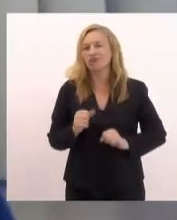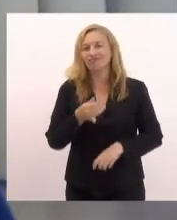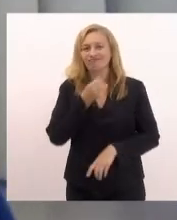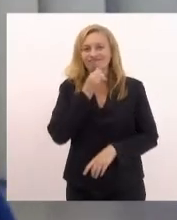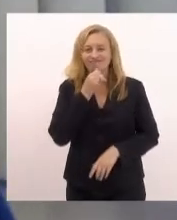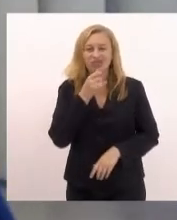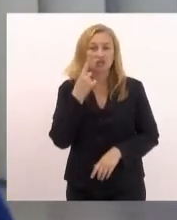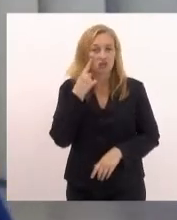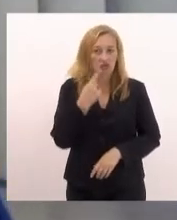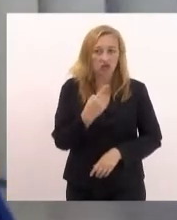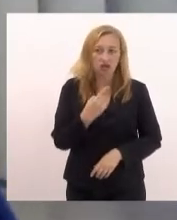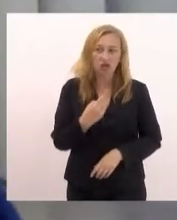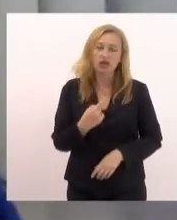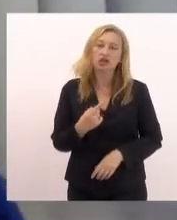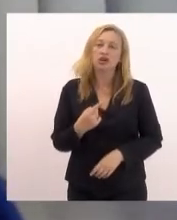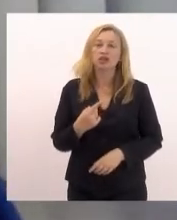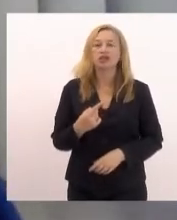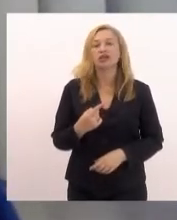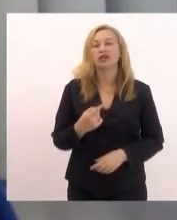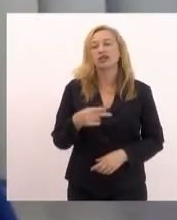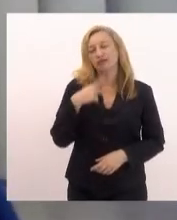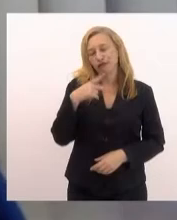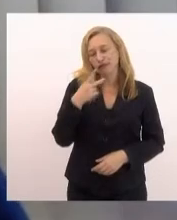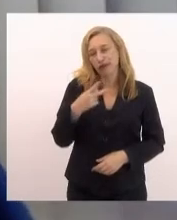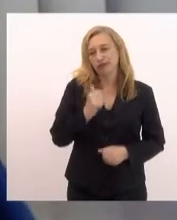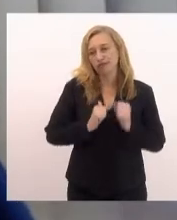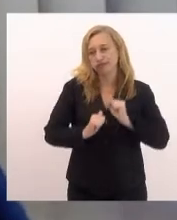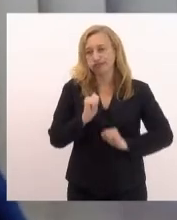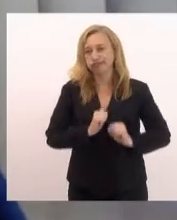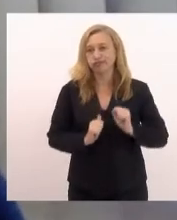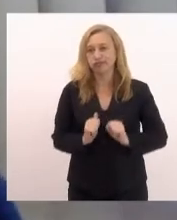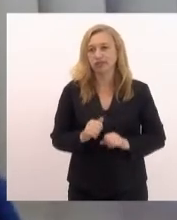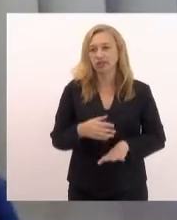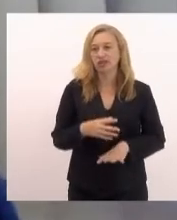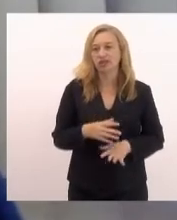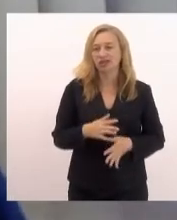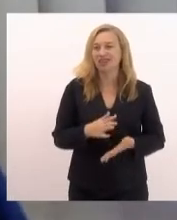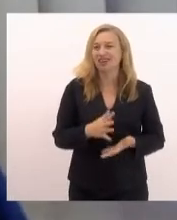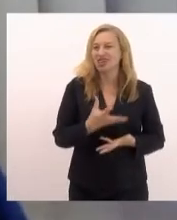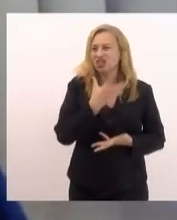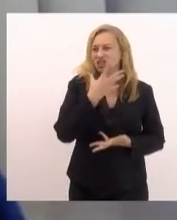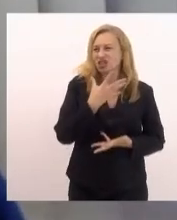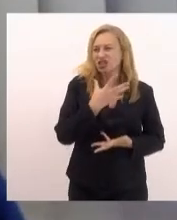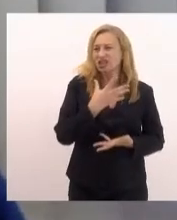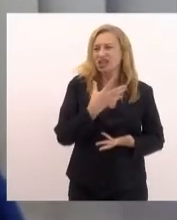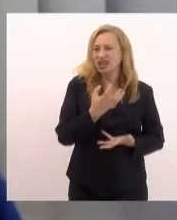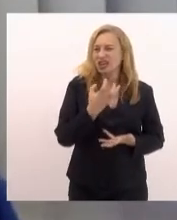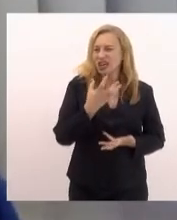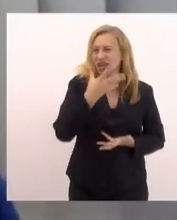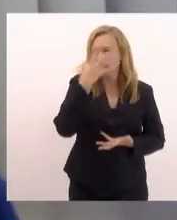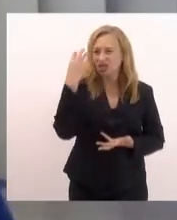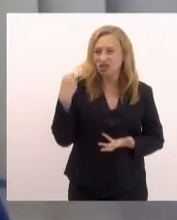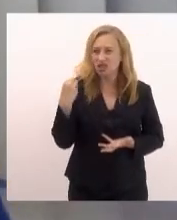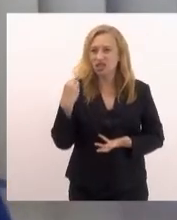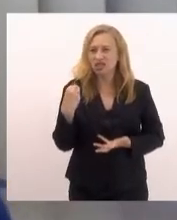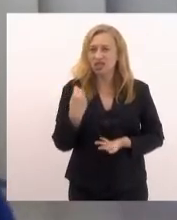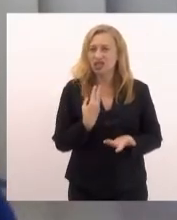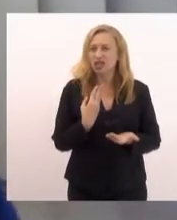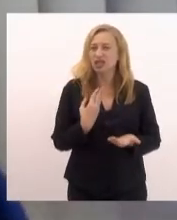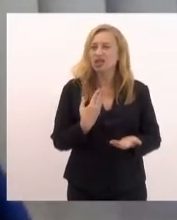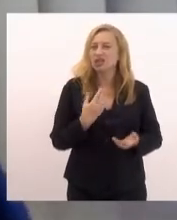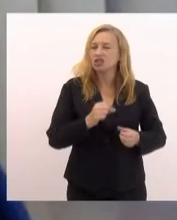ver que esse discurso do ódio, ele faz isso, apaga reputações, tenta apagar trajetórias,